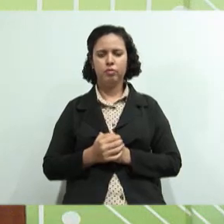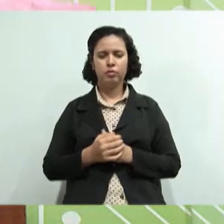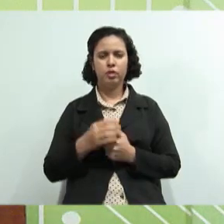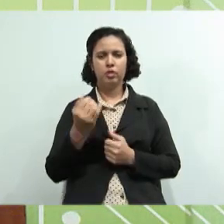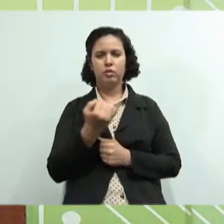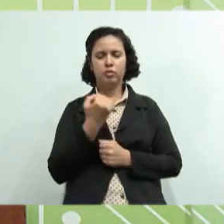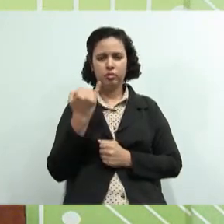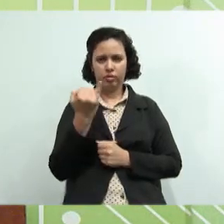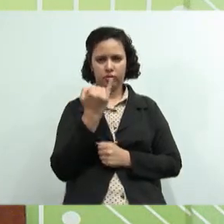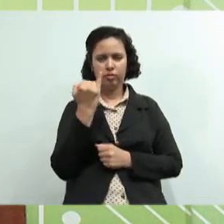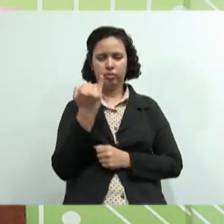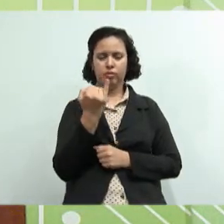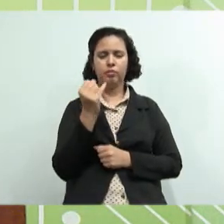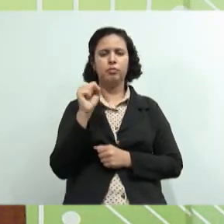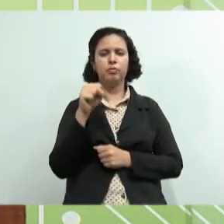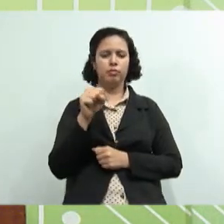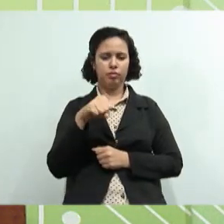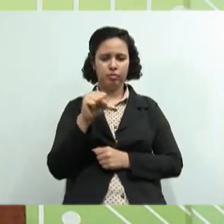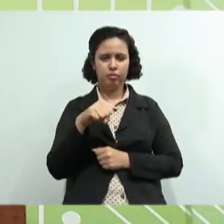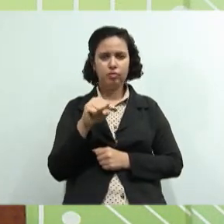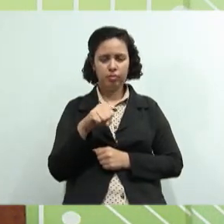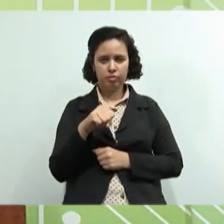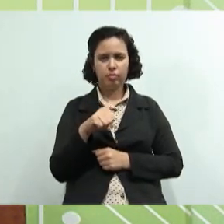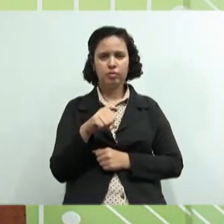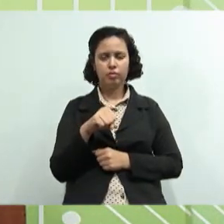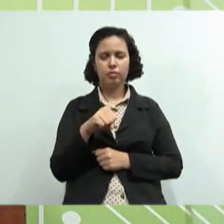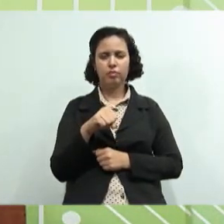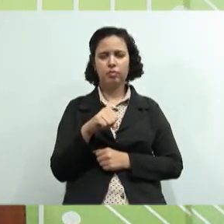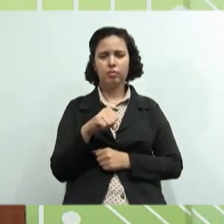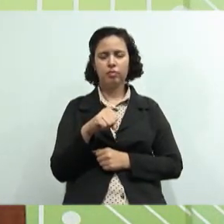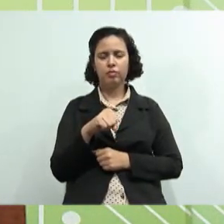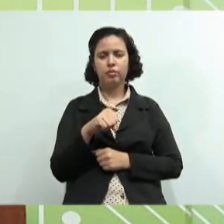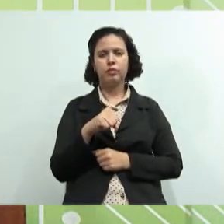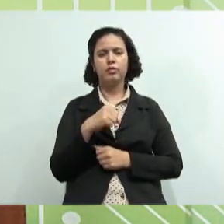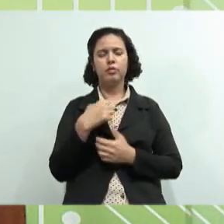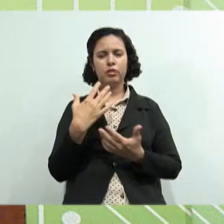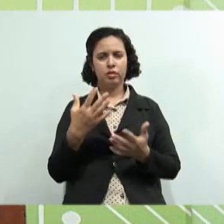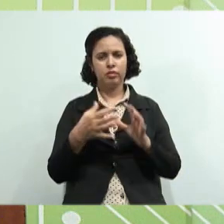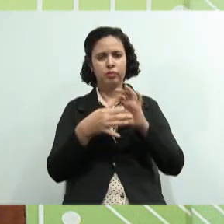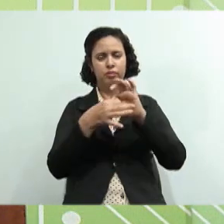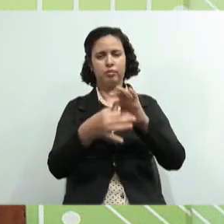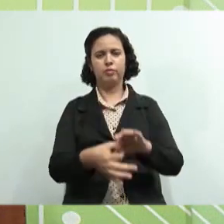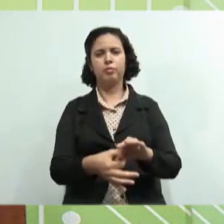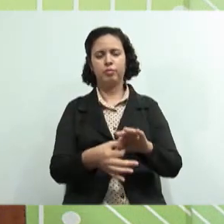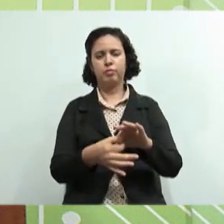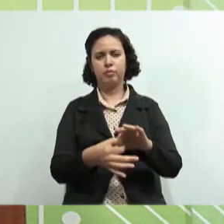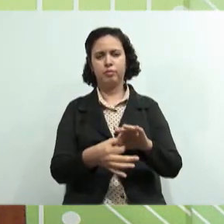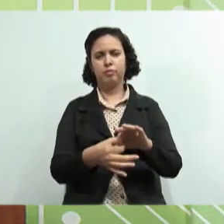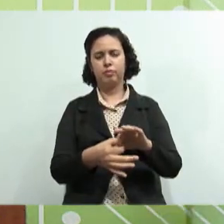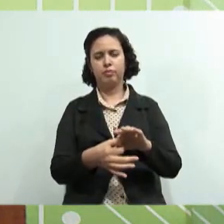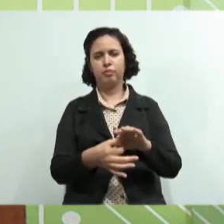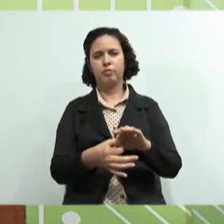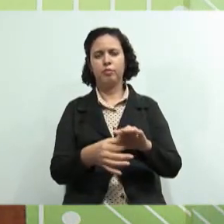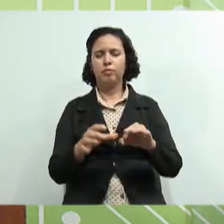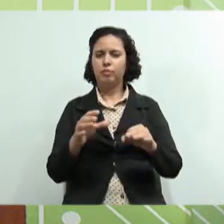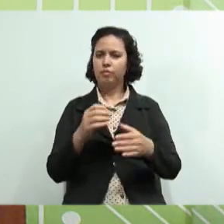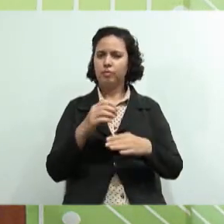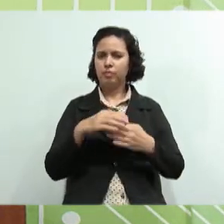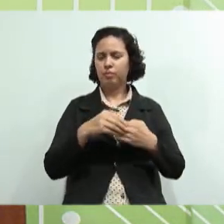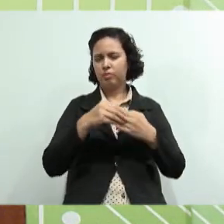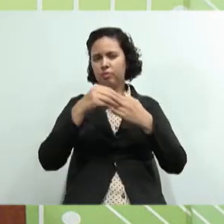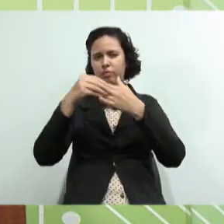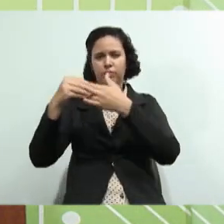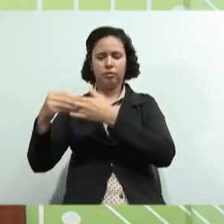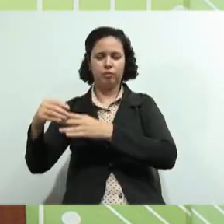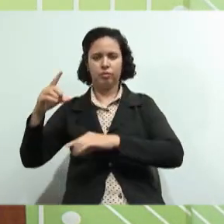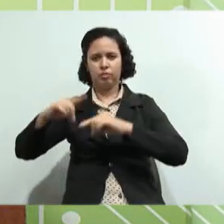importante, claro, para a nossa economia, a gente não está querendo desmerecer o valor disso, isso vai equilibrar nossas contas externas, porque a gente vai exportar esses produtos e